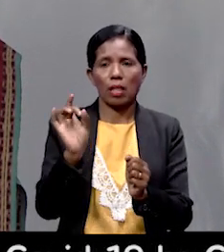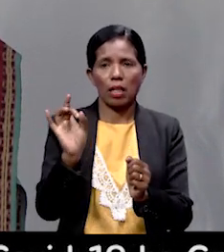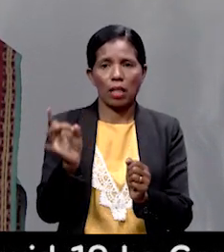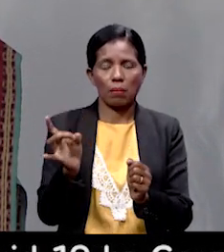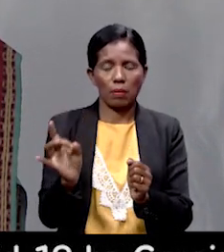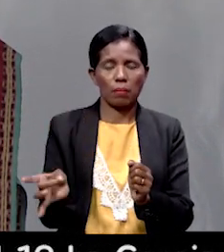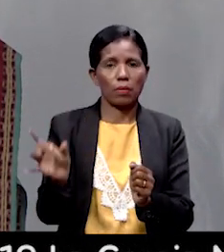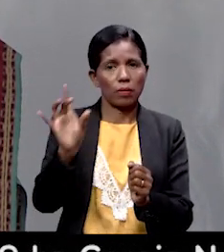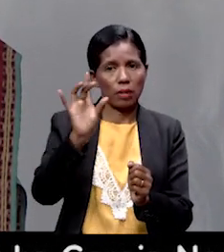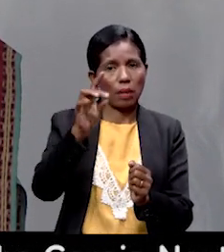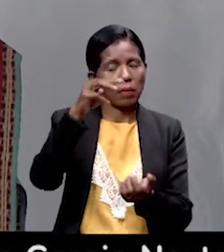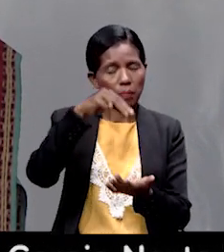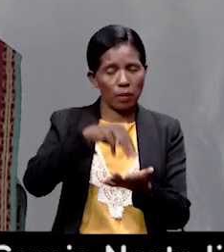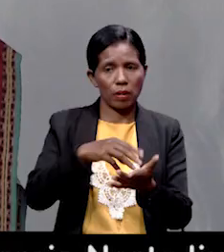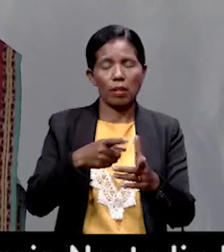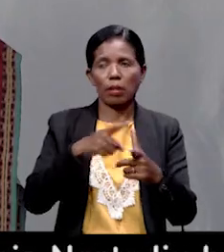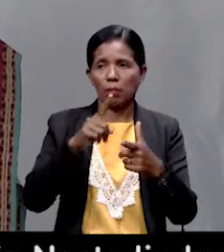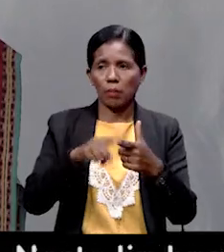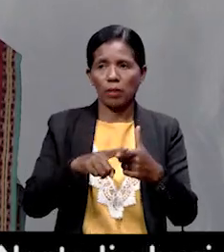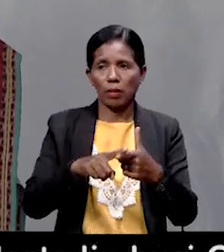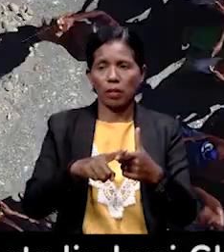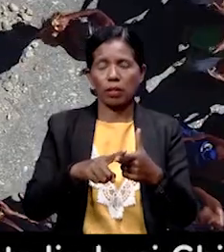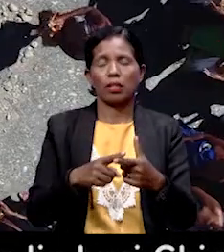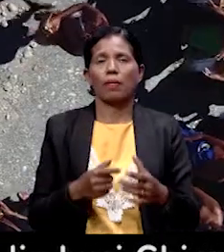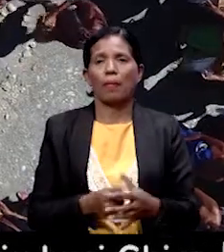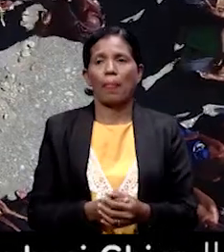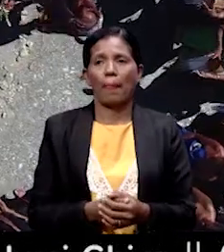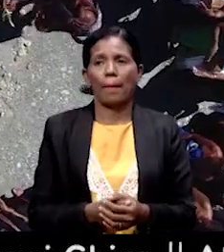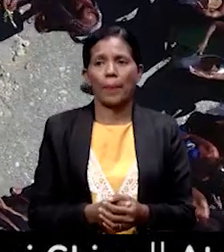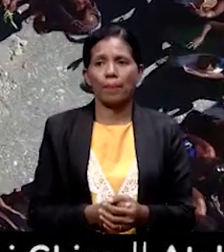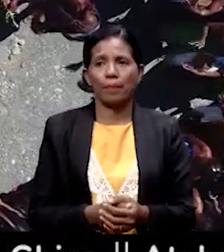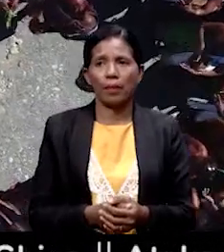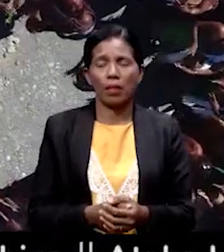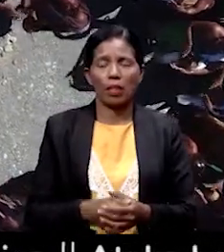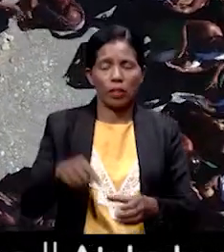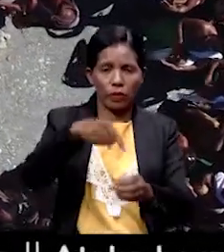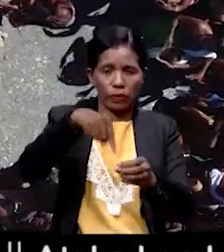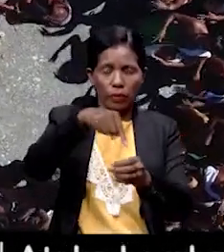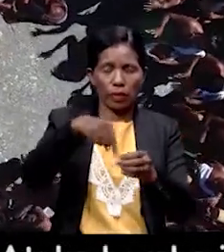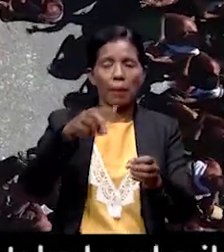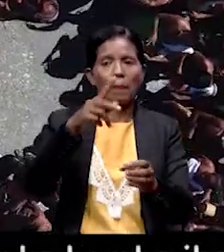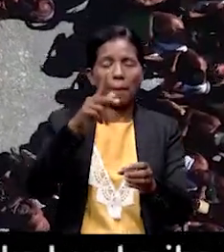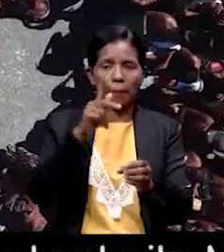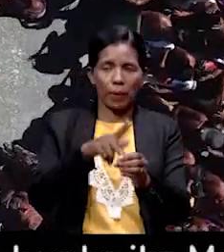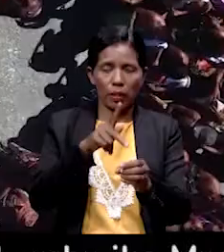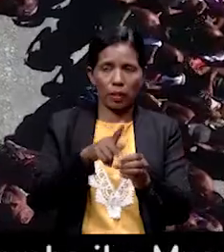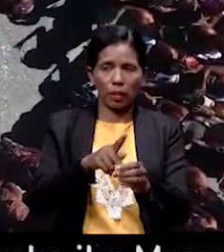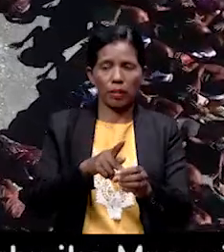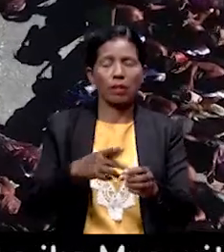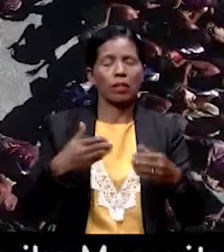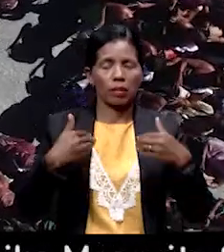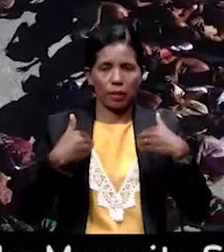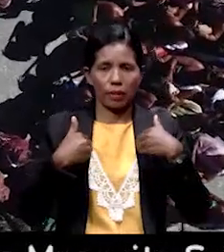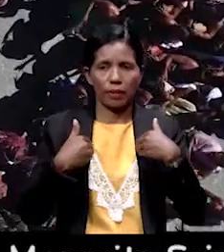88 milhões. E depois tu ir fale para você falar da ia manufar. Nebe perfuração né? Se ir criar perder os 9